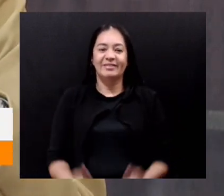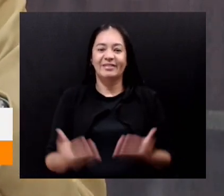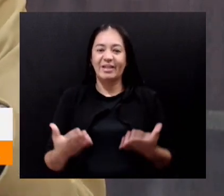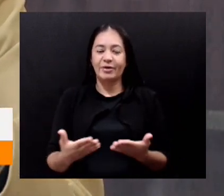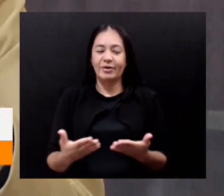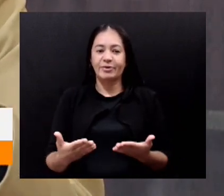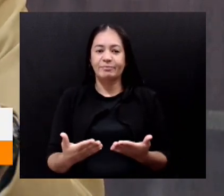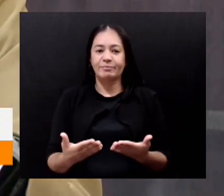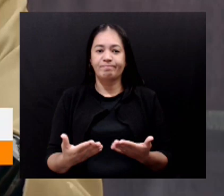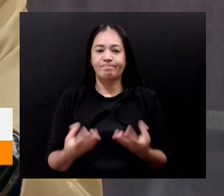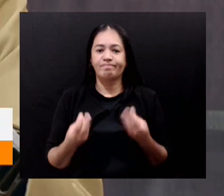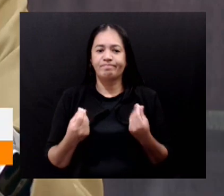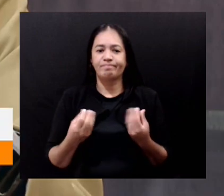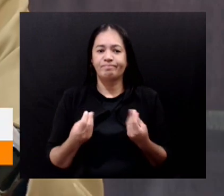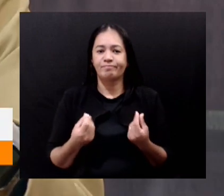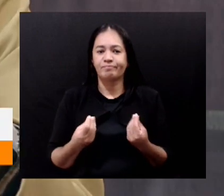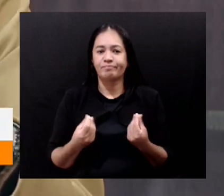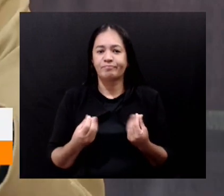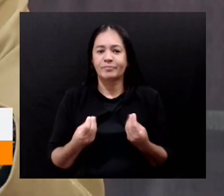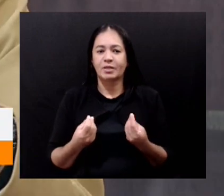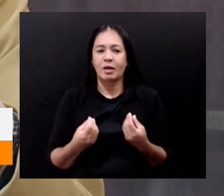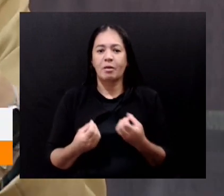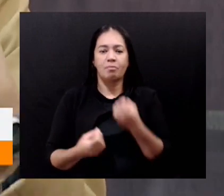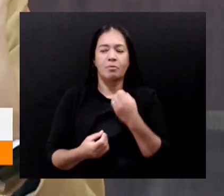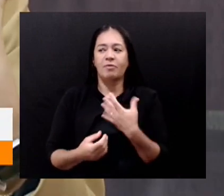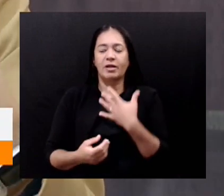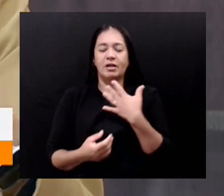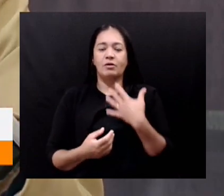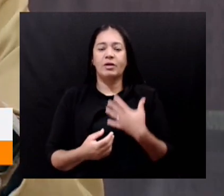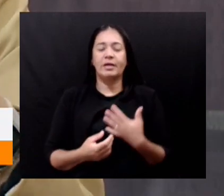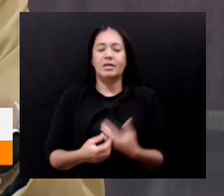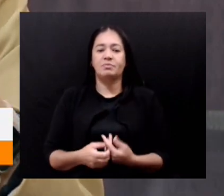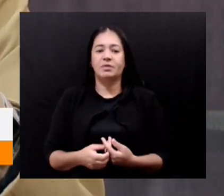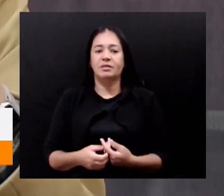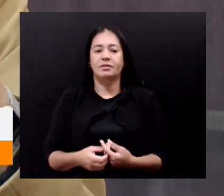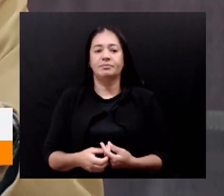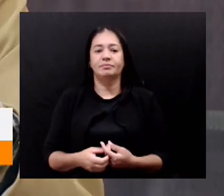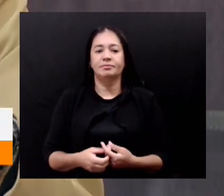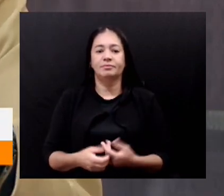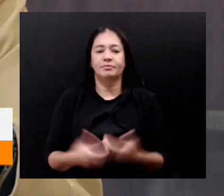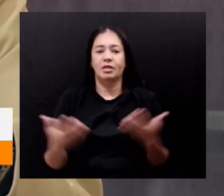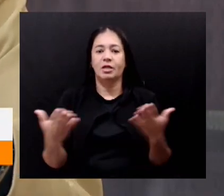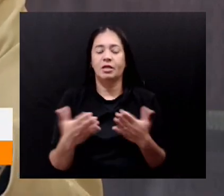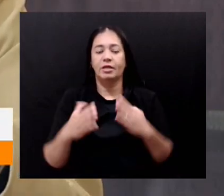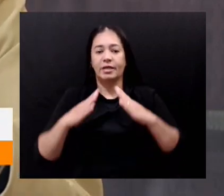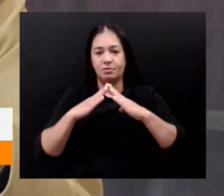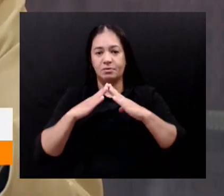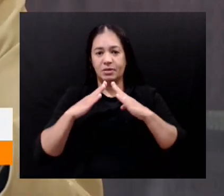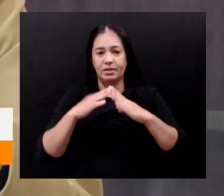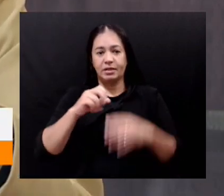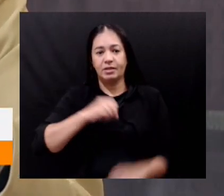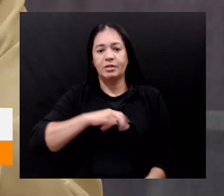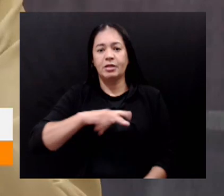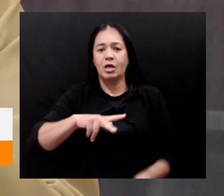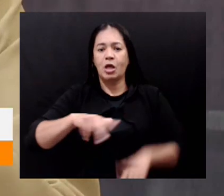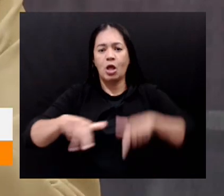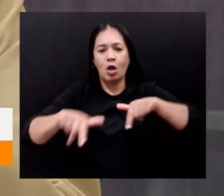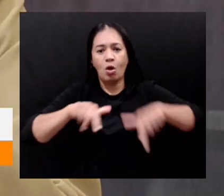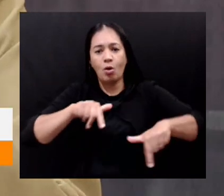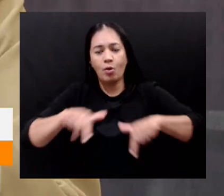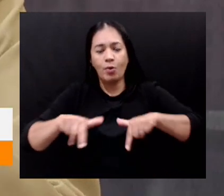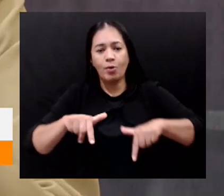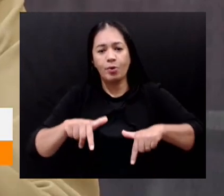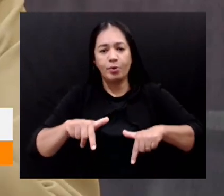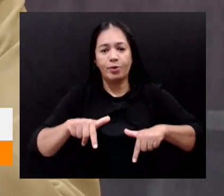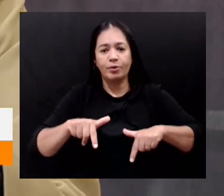mais-valia muito boa na minha vida, porque embora a Casa de Portugal dê muito trabalho, se não fosse a